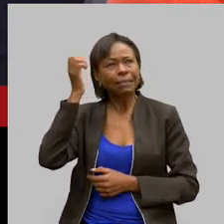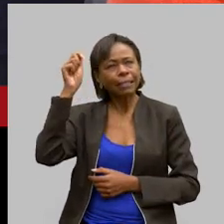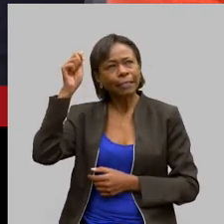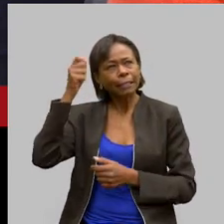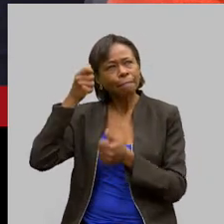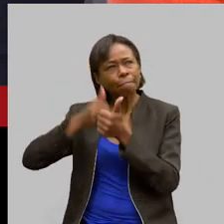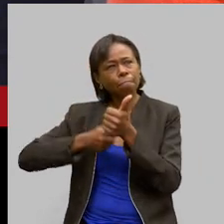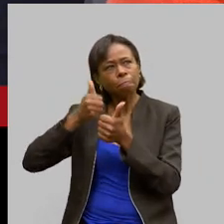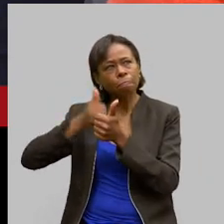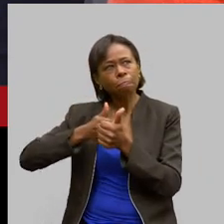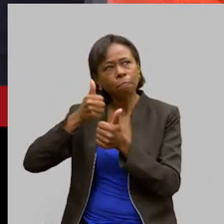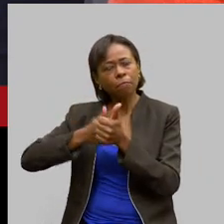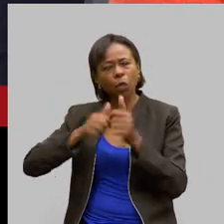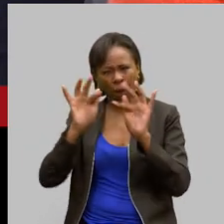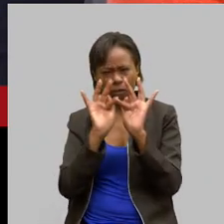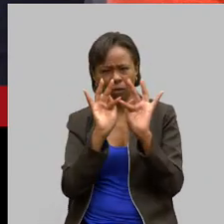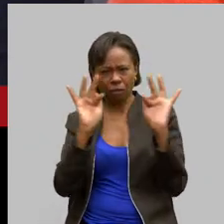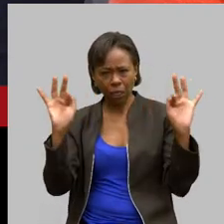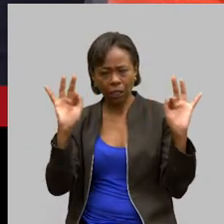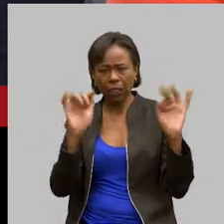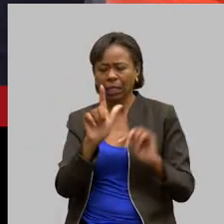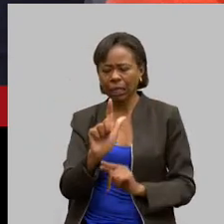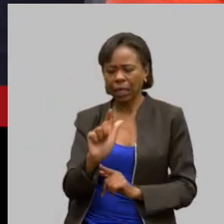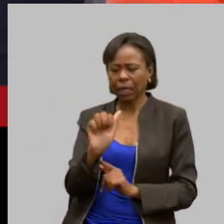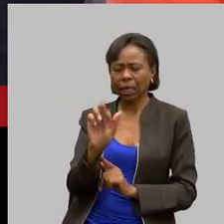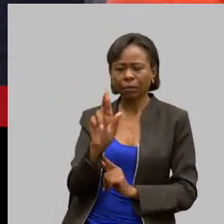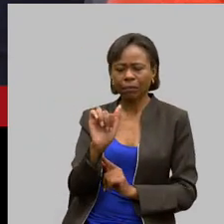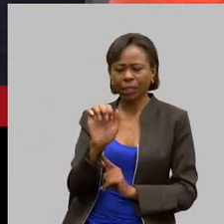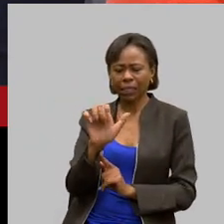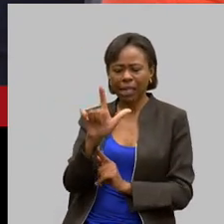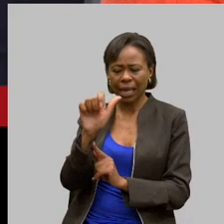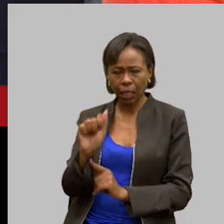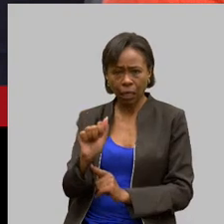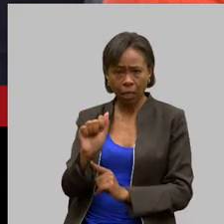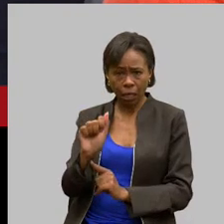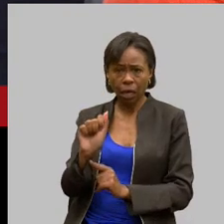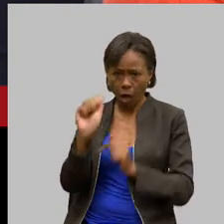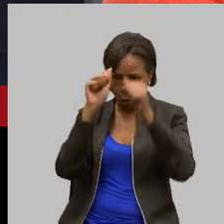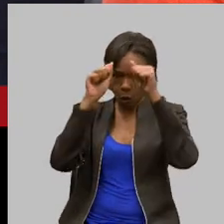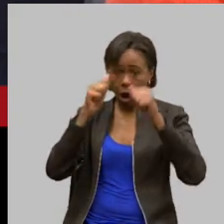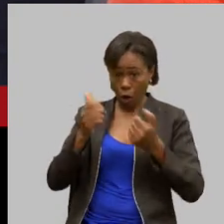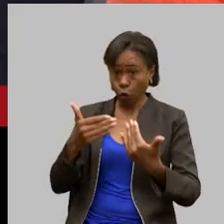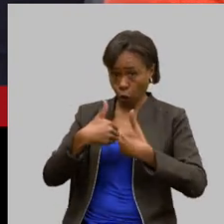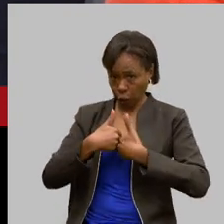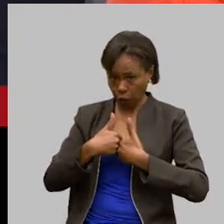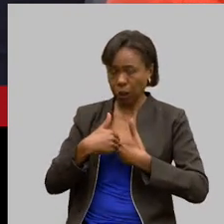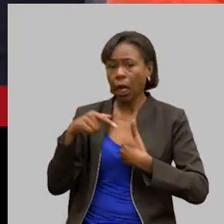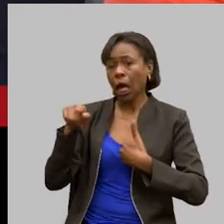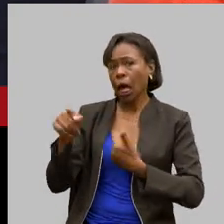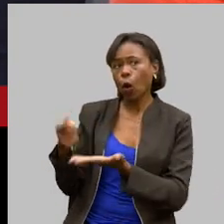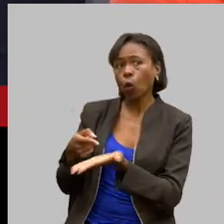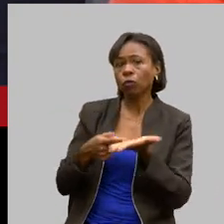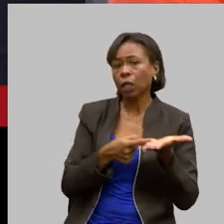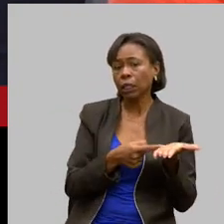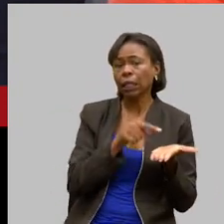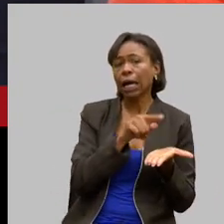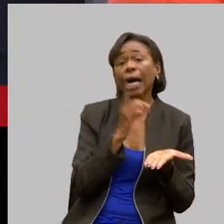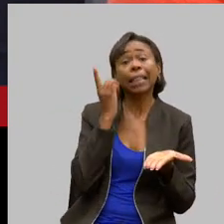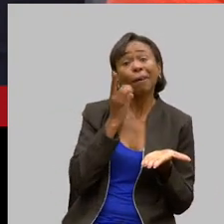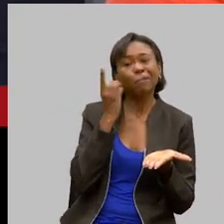frase de uma pessoa da Gabriela que é autista e ela foi trazida aqui como convidada da deputada naara Rocha que é